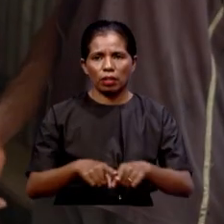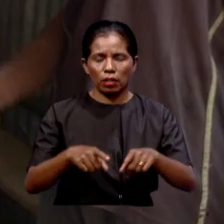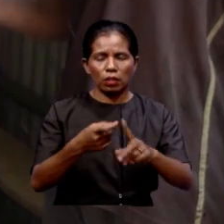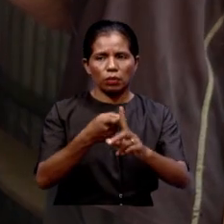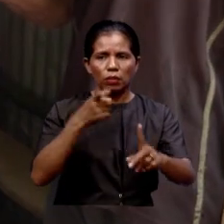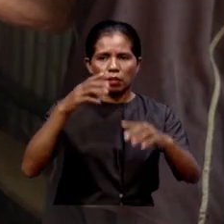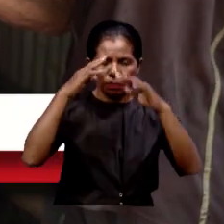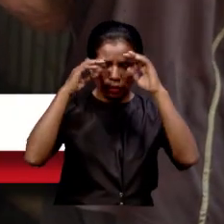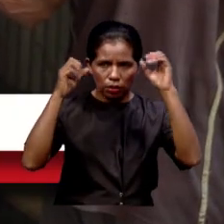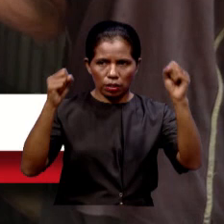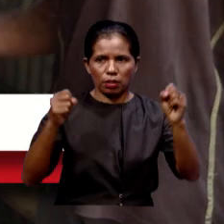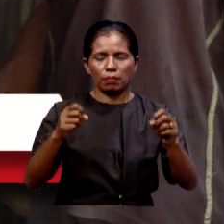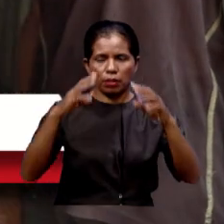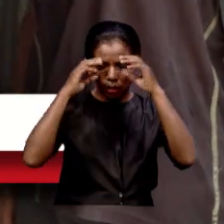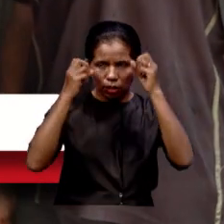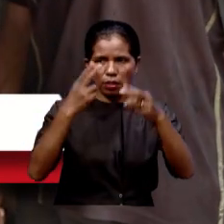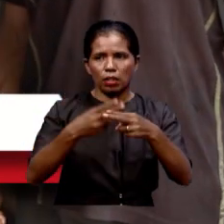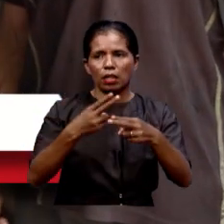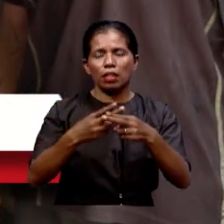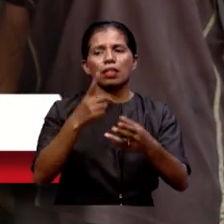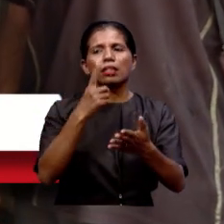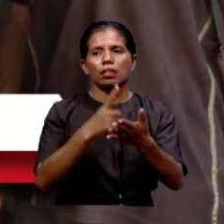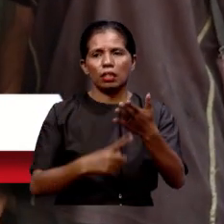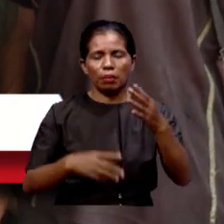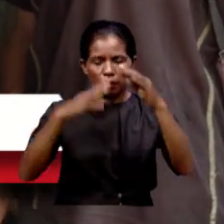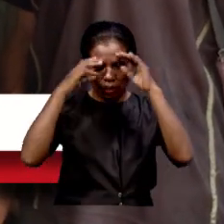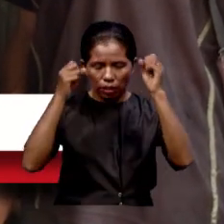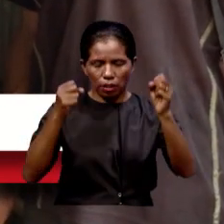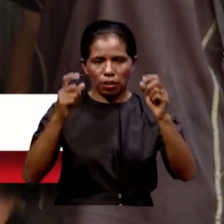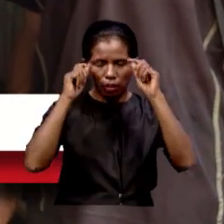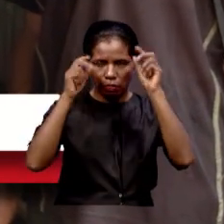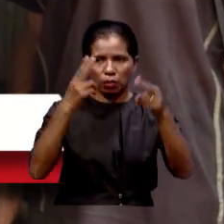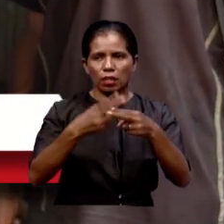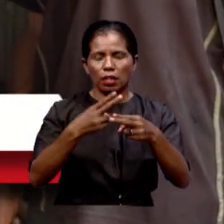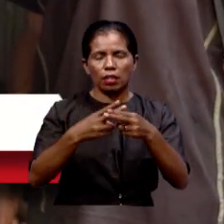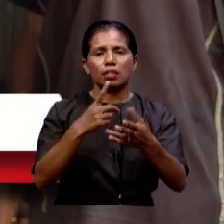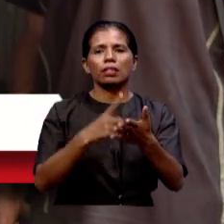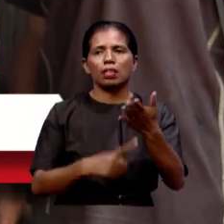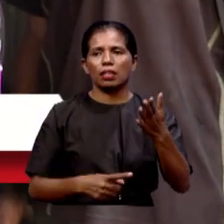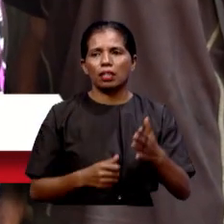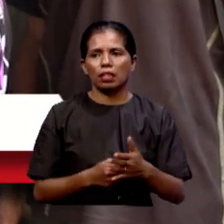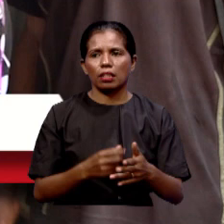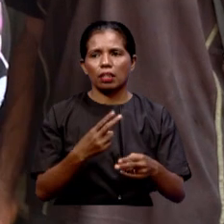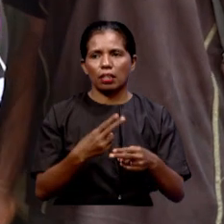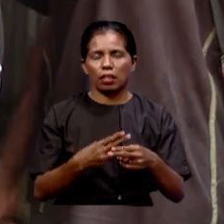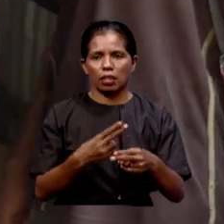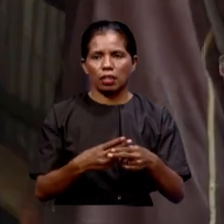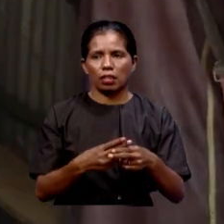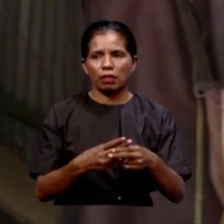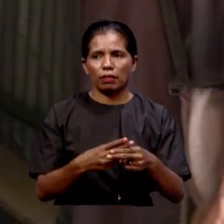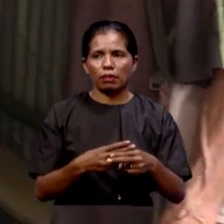Tenha presidente na Aran Saída, ama. Presidente Timor agora na Aran Saída. Na Laran?